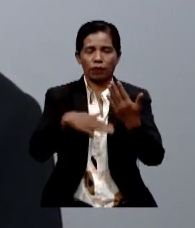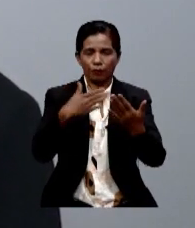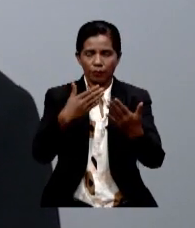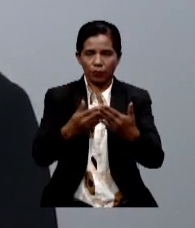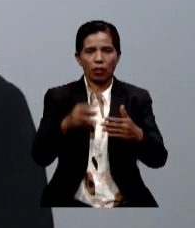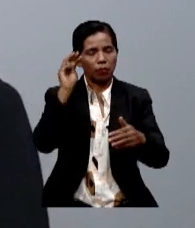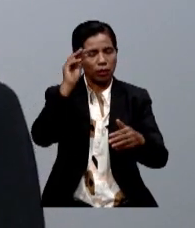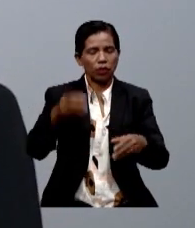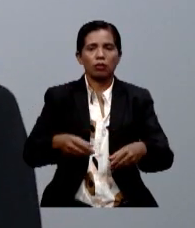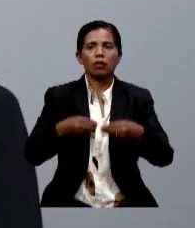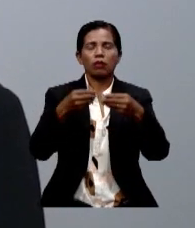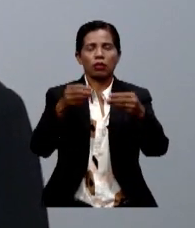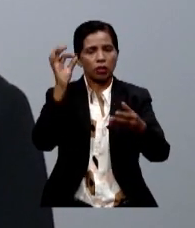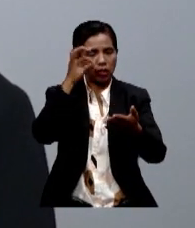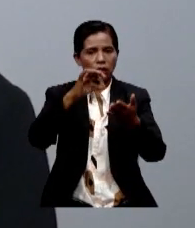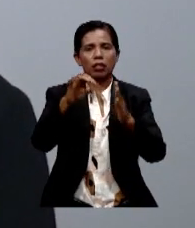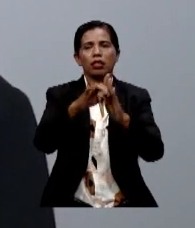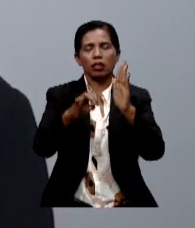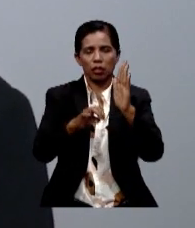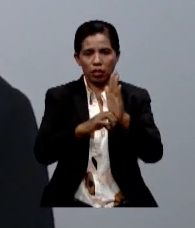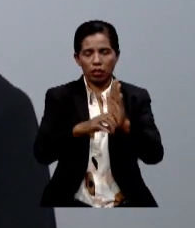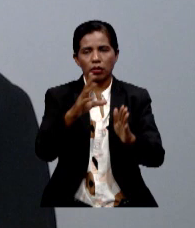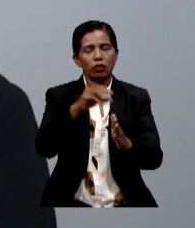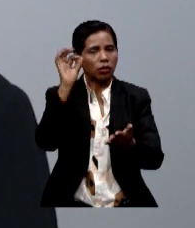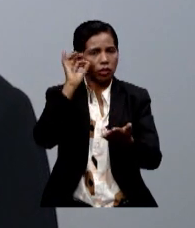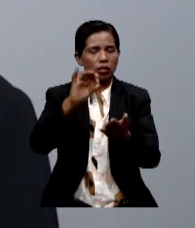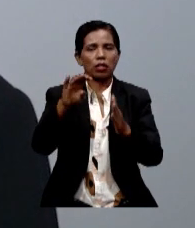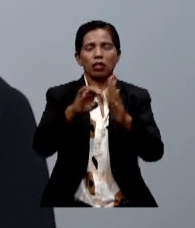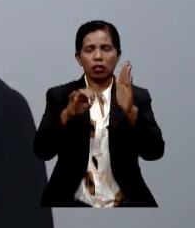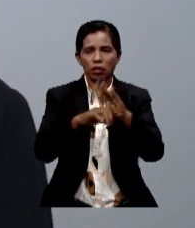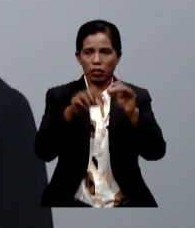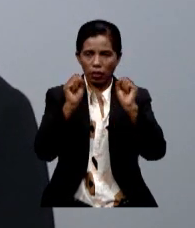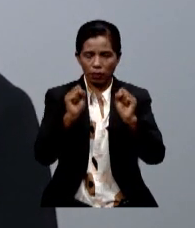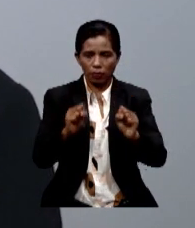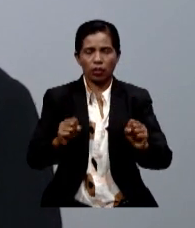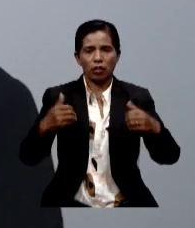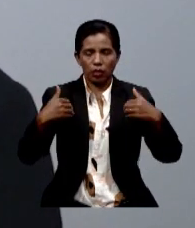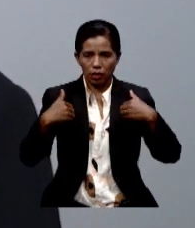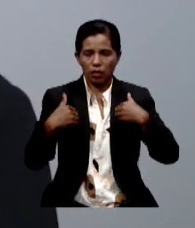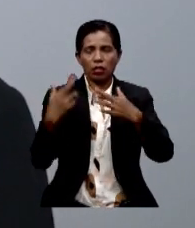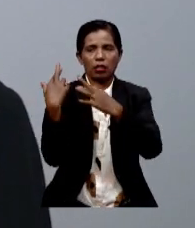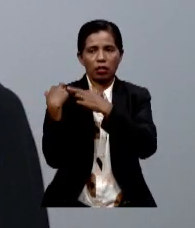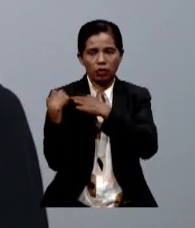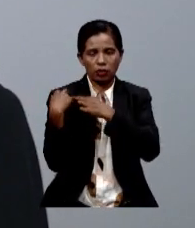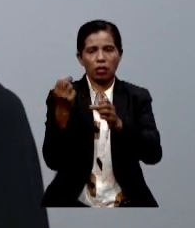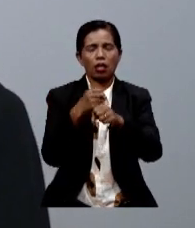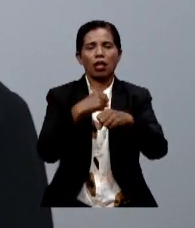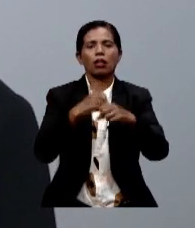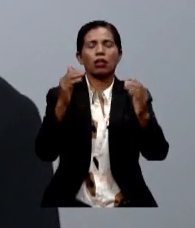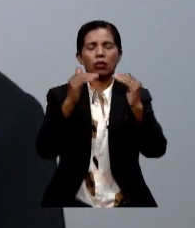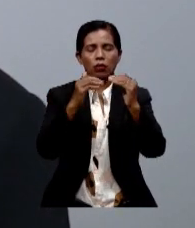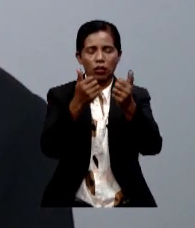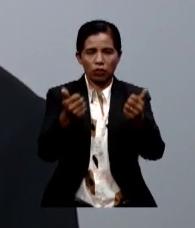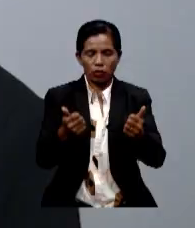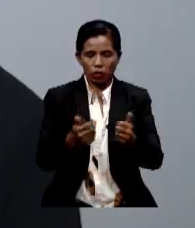é ministro, bele foi orientação do secretário do Estado, e secretário do Estado, bele, ia poder atuar, halo encontro a autoridade ser para